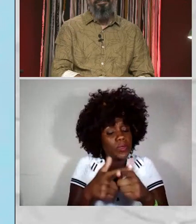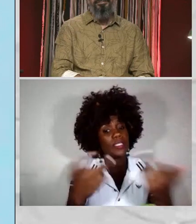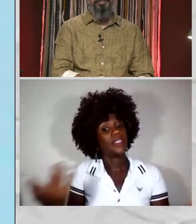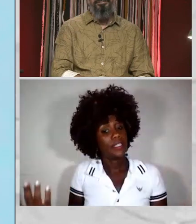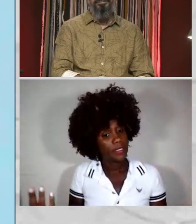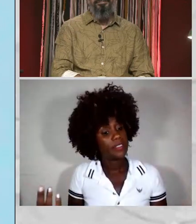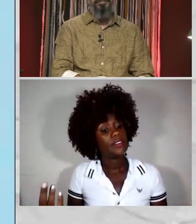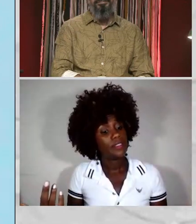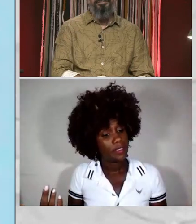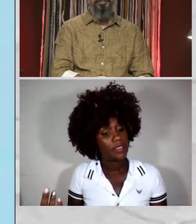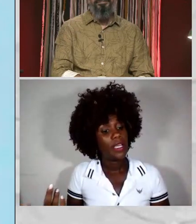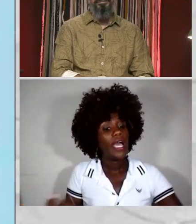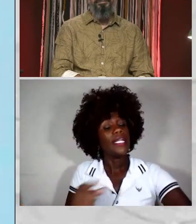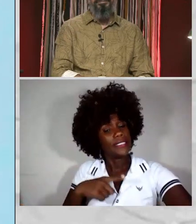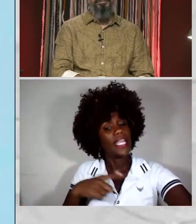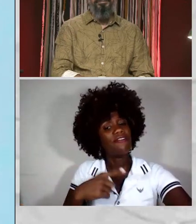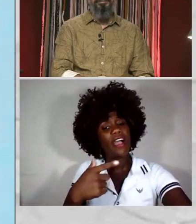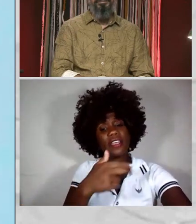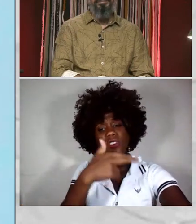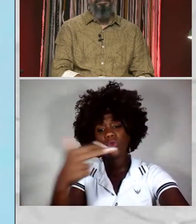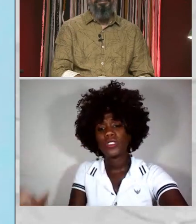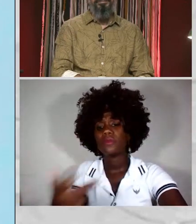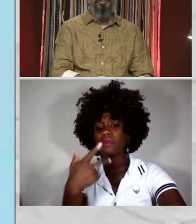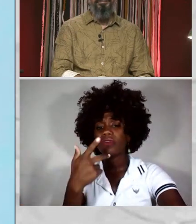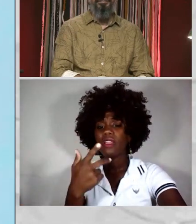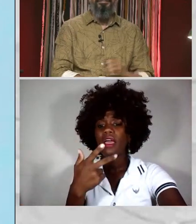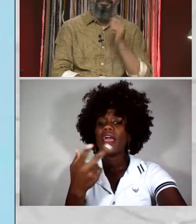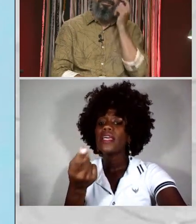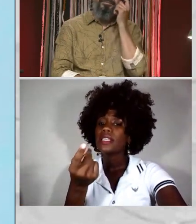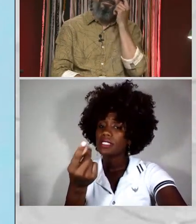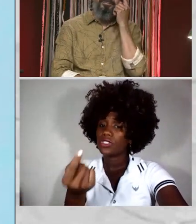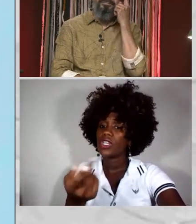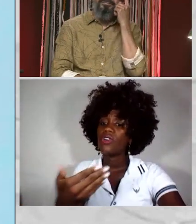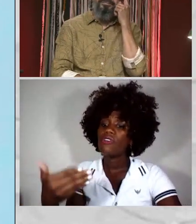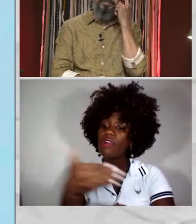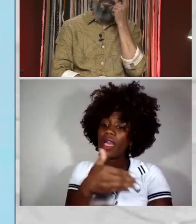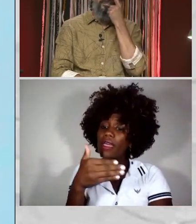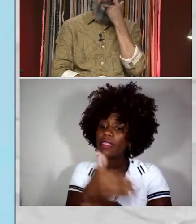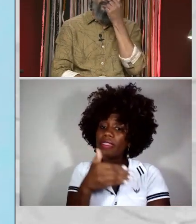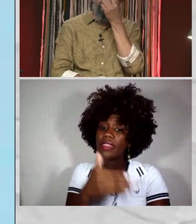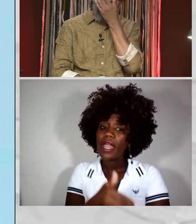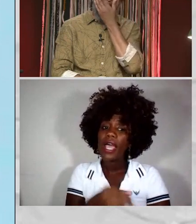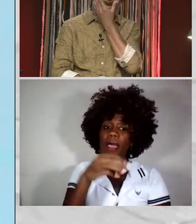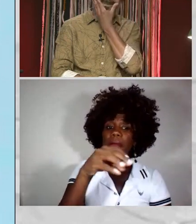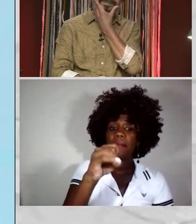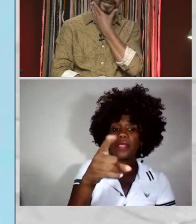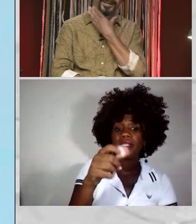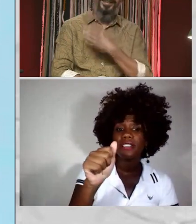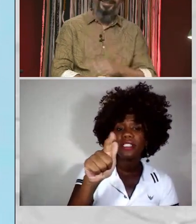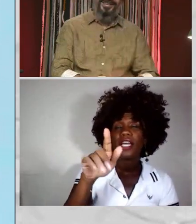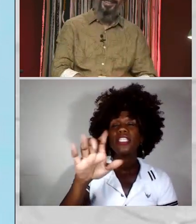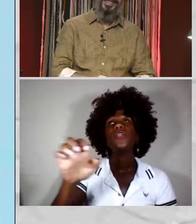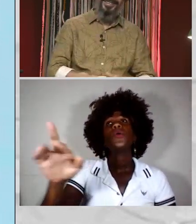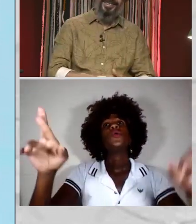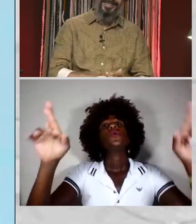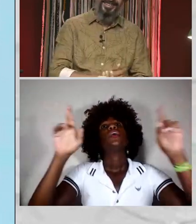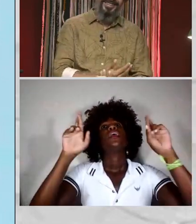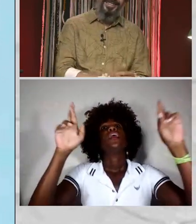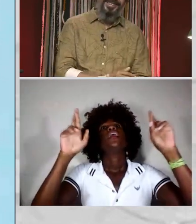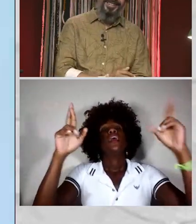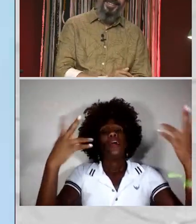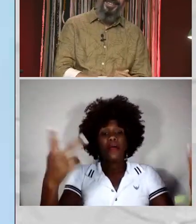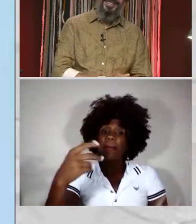tem várias questões para se falar. E aí eu falei, esse dinheiro agora vai entrar para mixagem, masterização do CD, então vai sair Preta